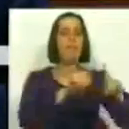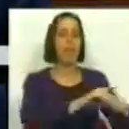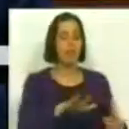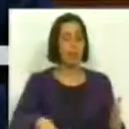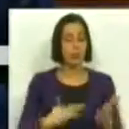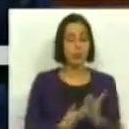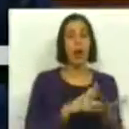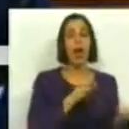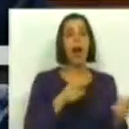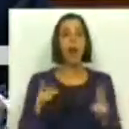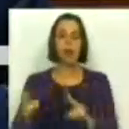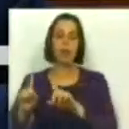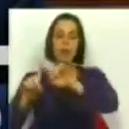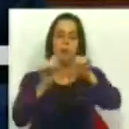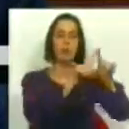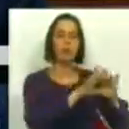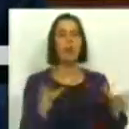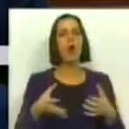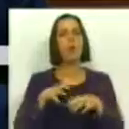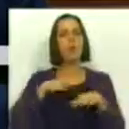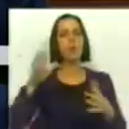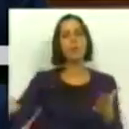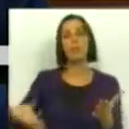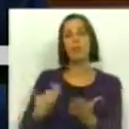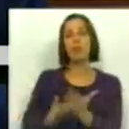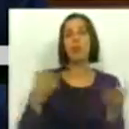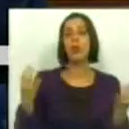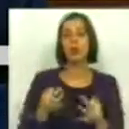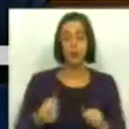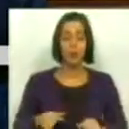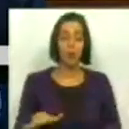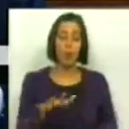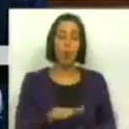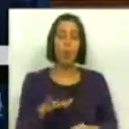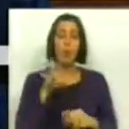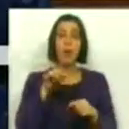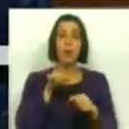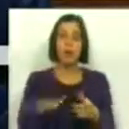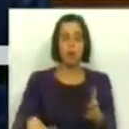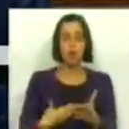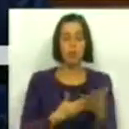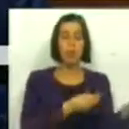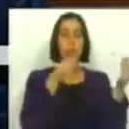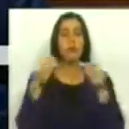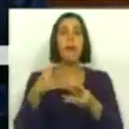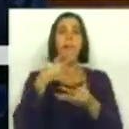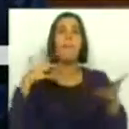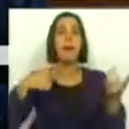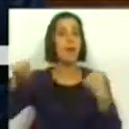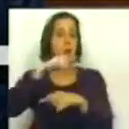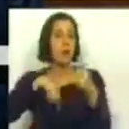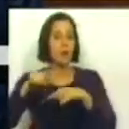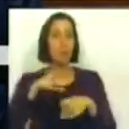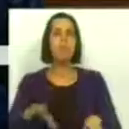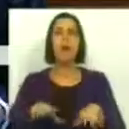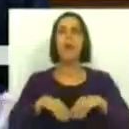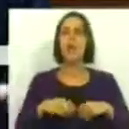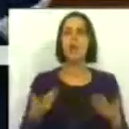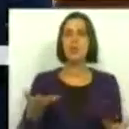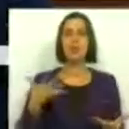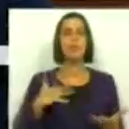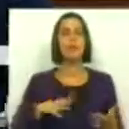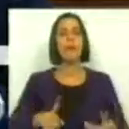de alteração que os diferentes grupos parlamentares apresentaram. No caso particular das propostas apresentadas pela maioria, assumimos